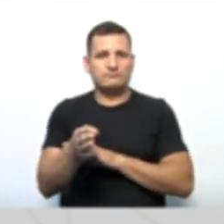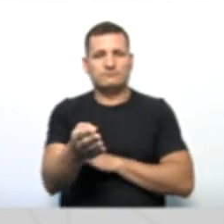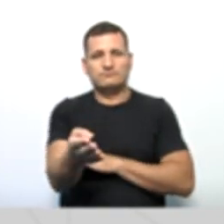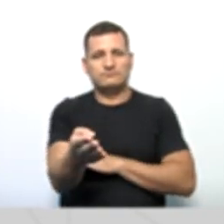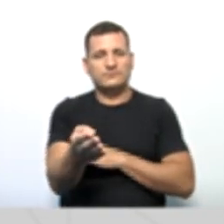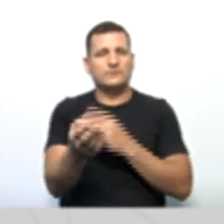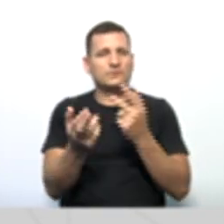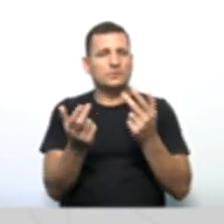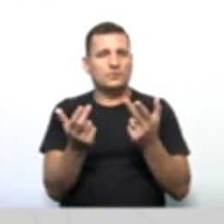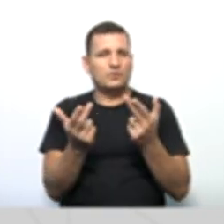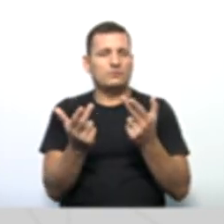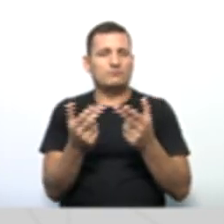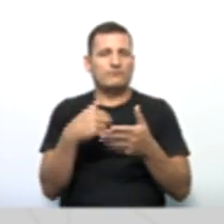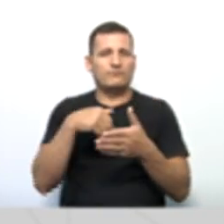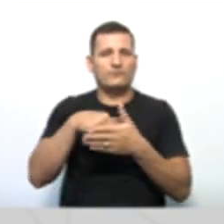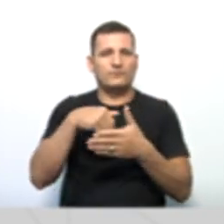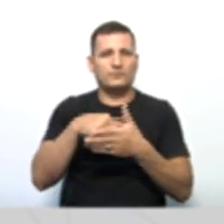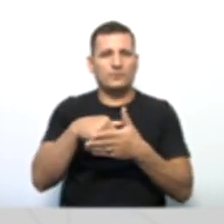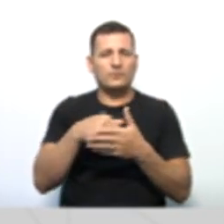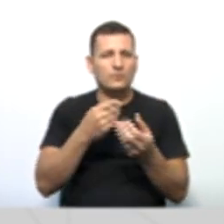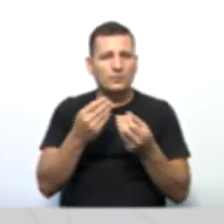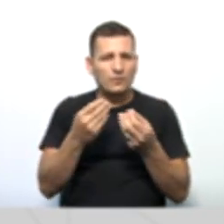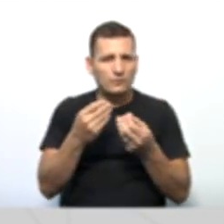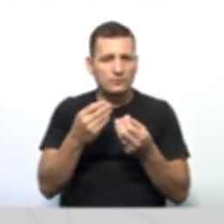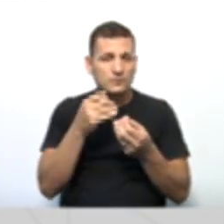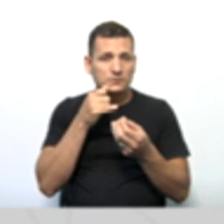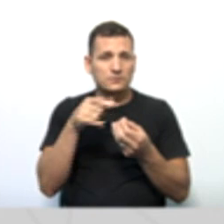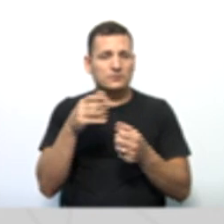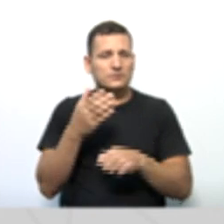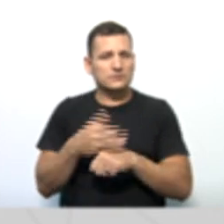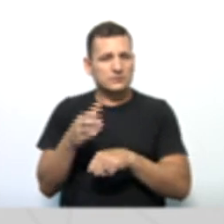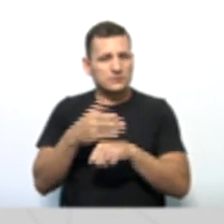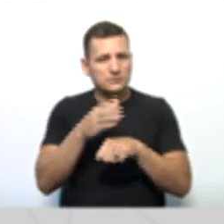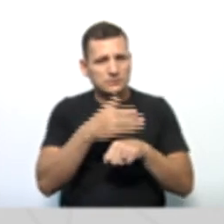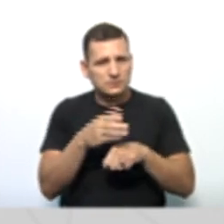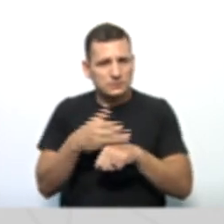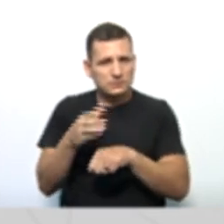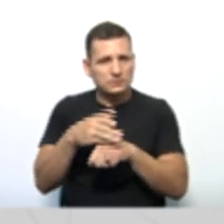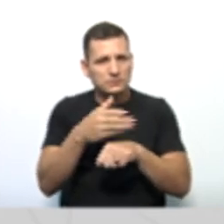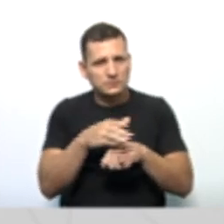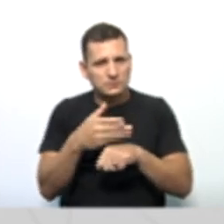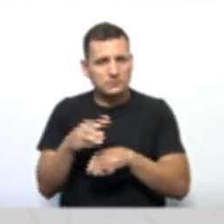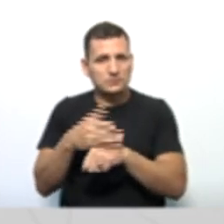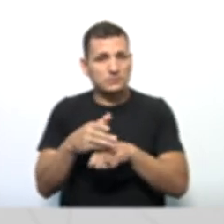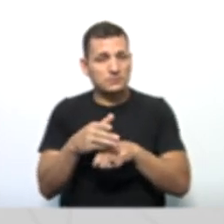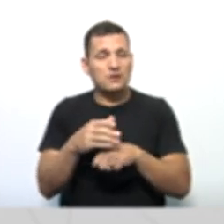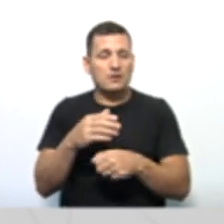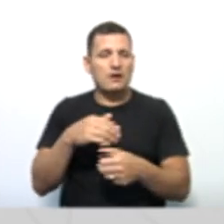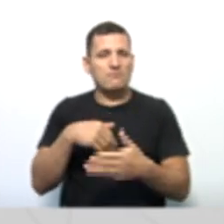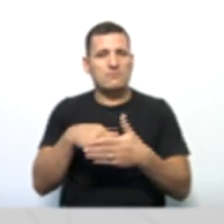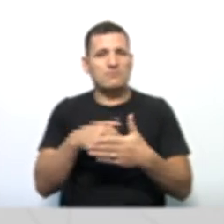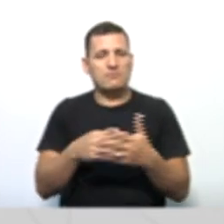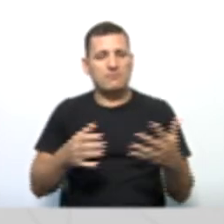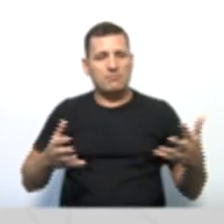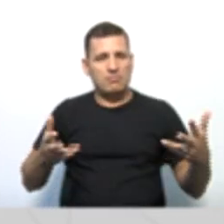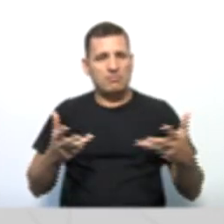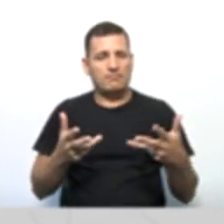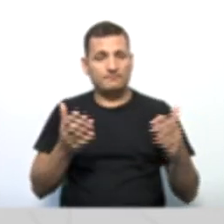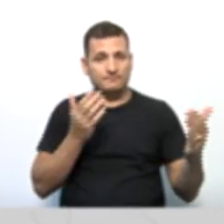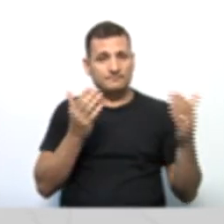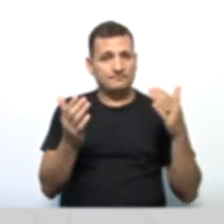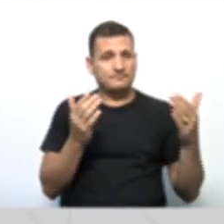de futebol, que se torna um bom jogador de futebol a partir da prática e do treino, uma boa pessoa, uma